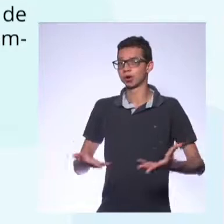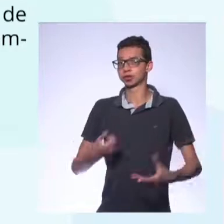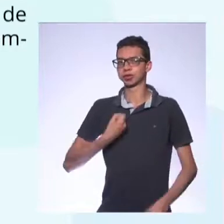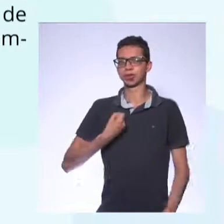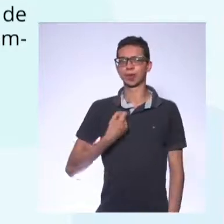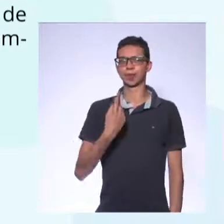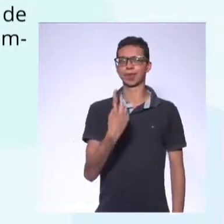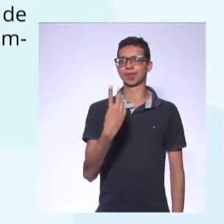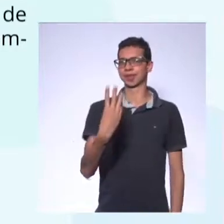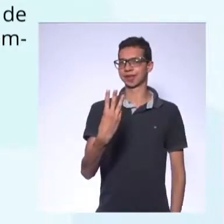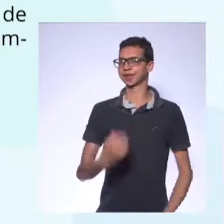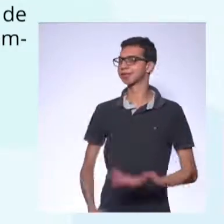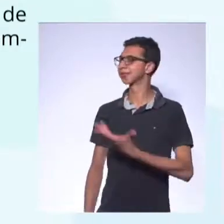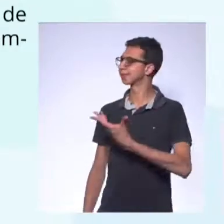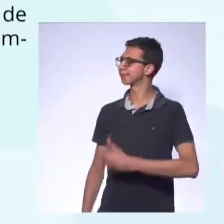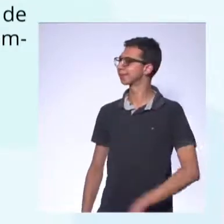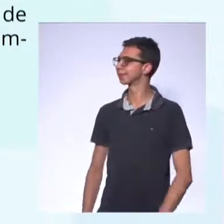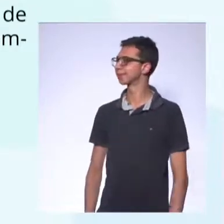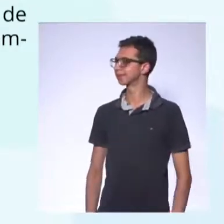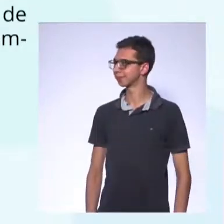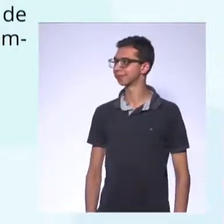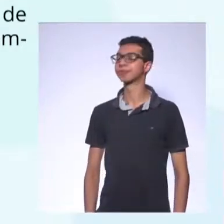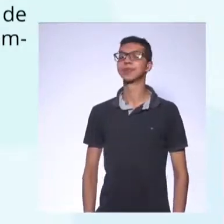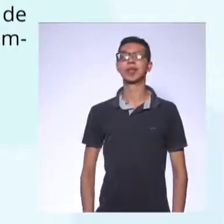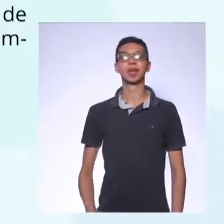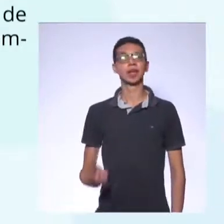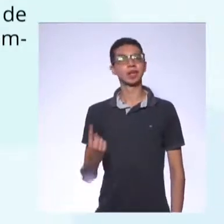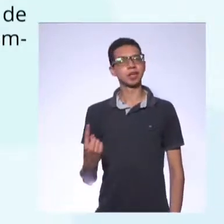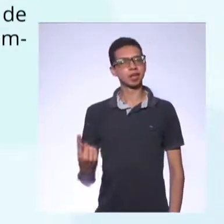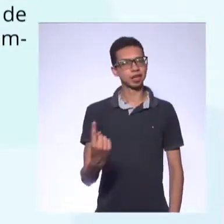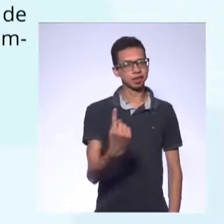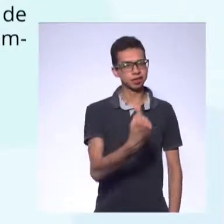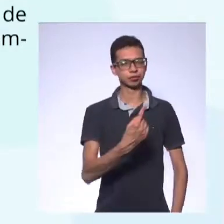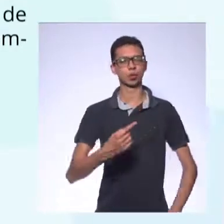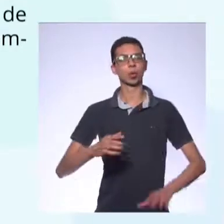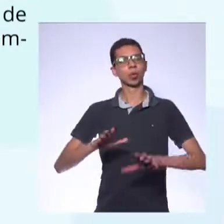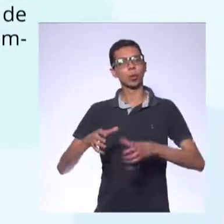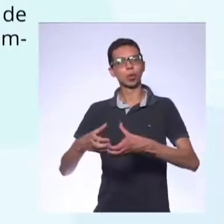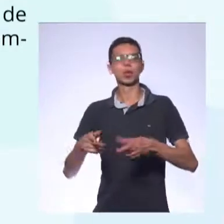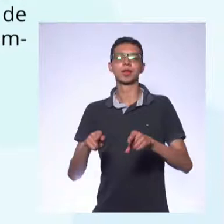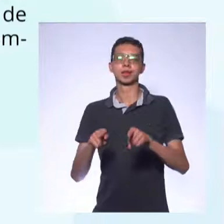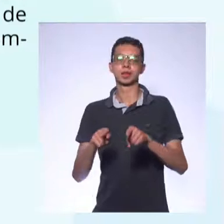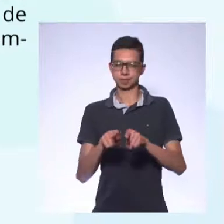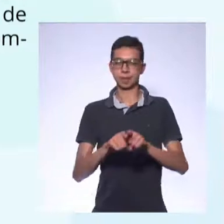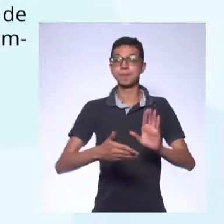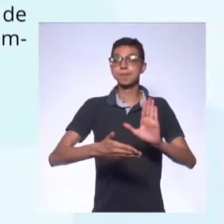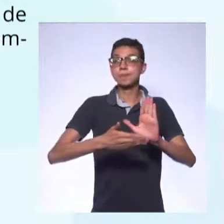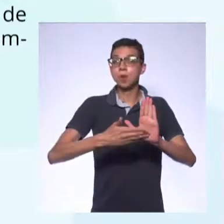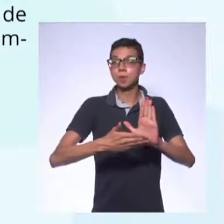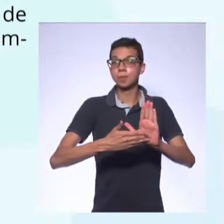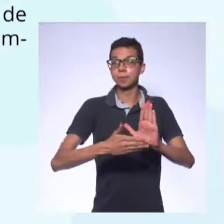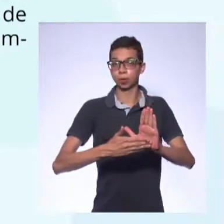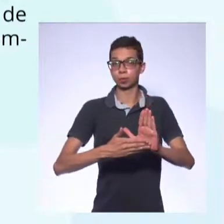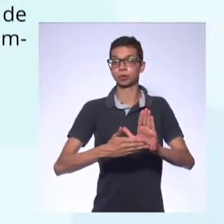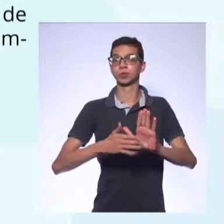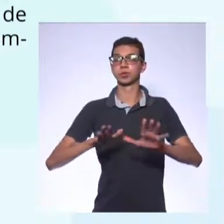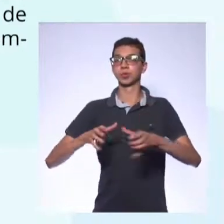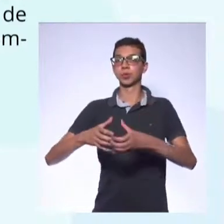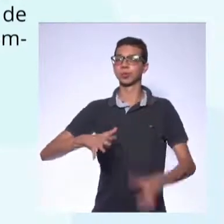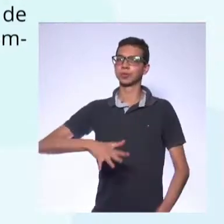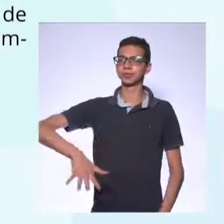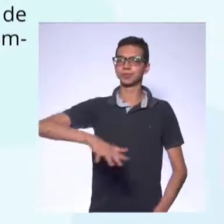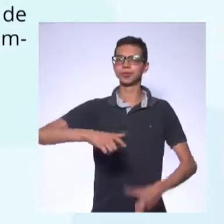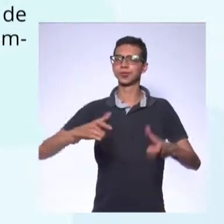Propor iniciativas individuais e coletivas para a solução de problemas ambientais da comunidade e ou da